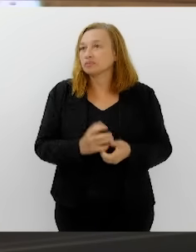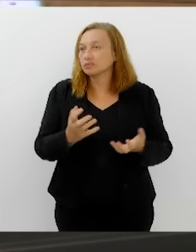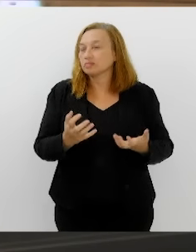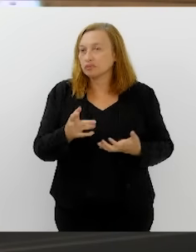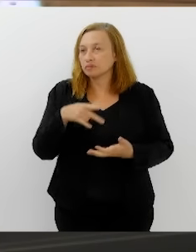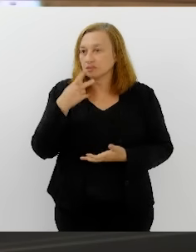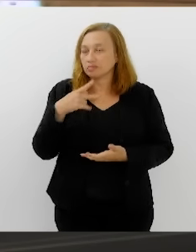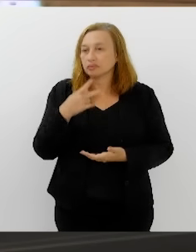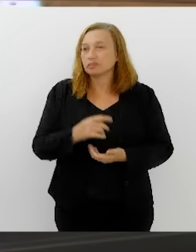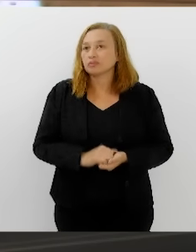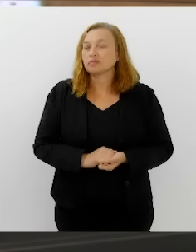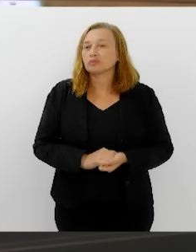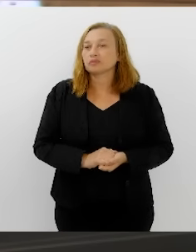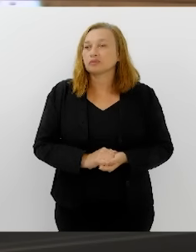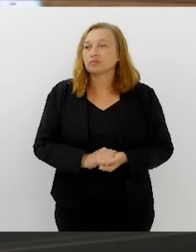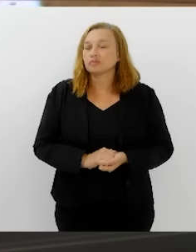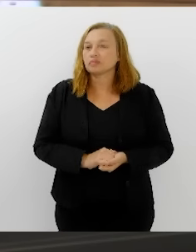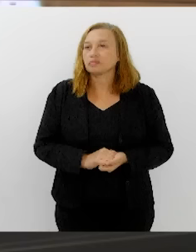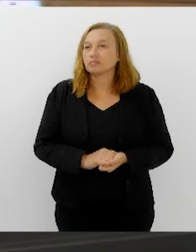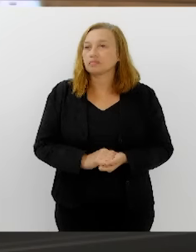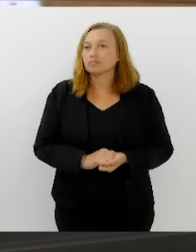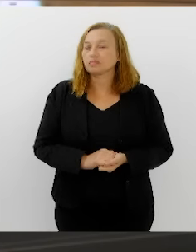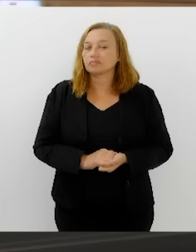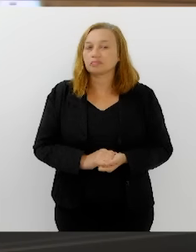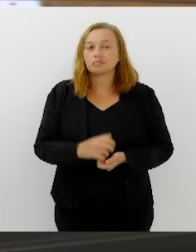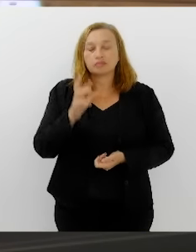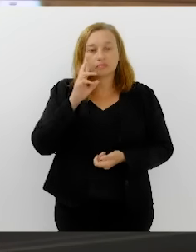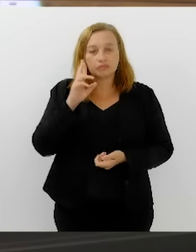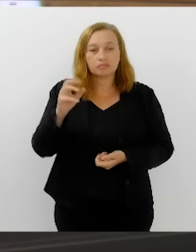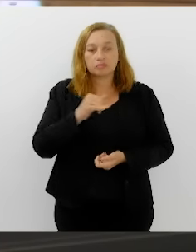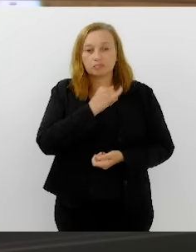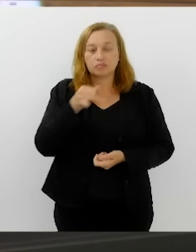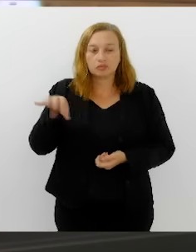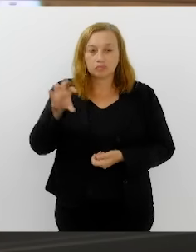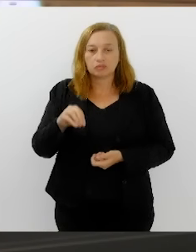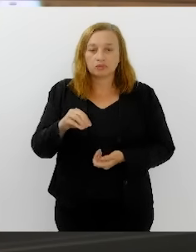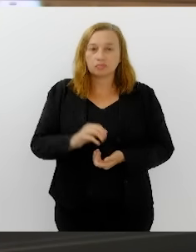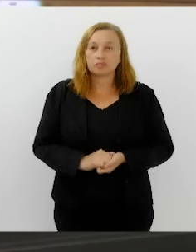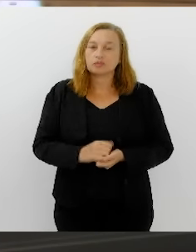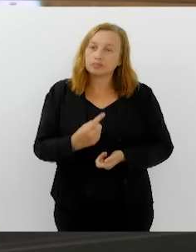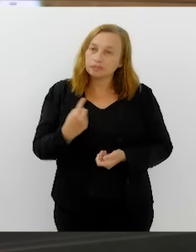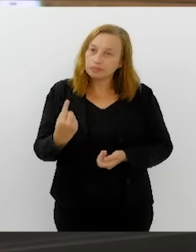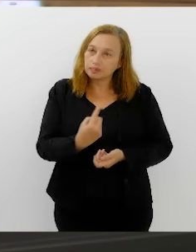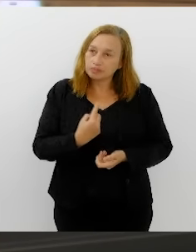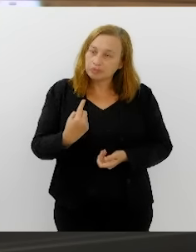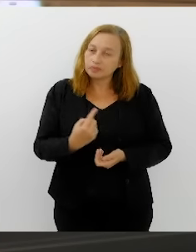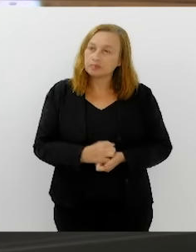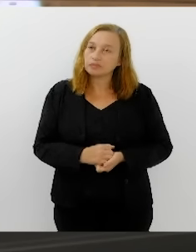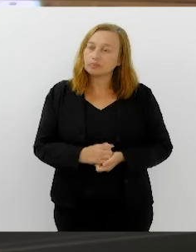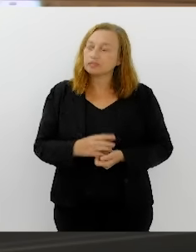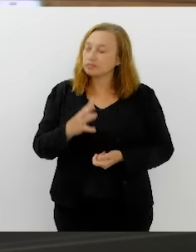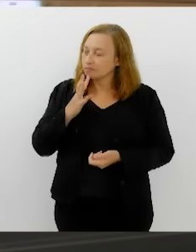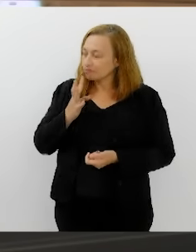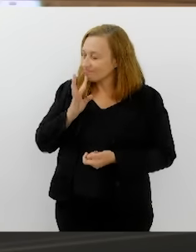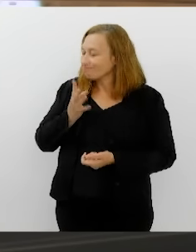dizer que o Monsenhor, para nós, aqueles que o